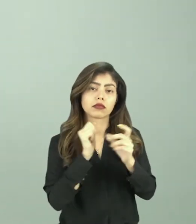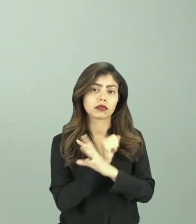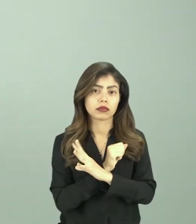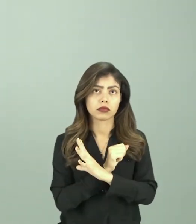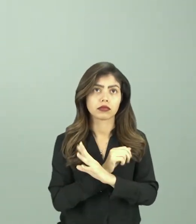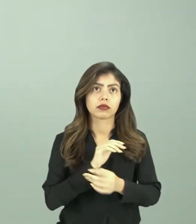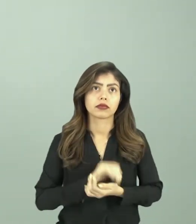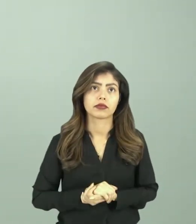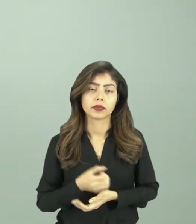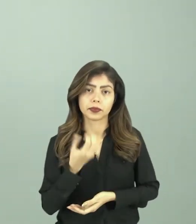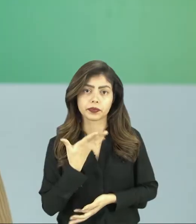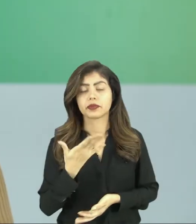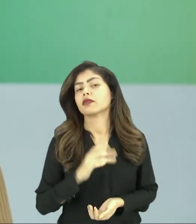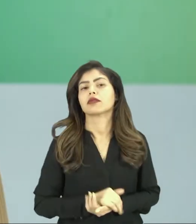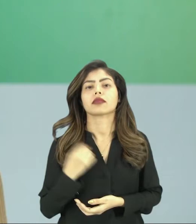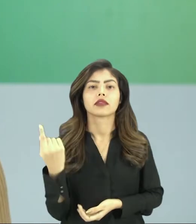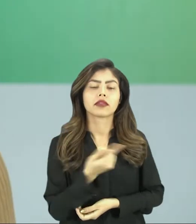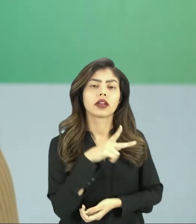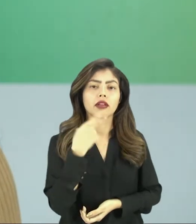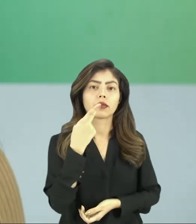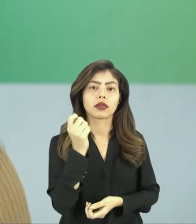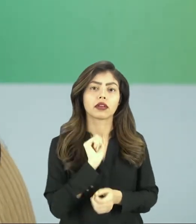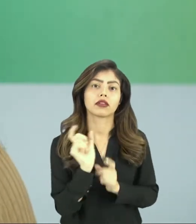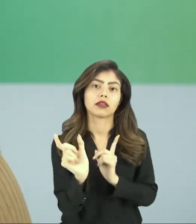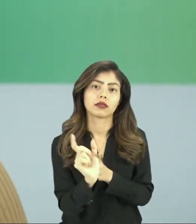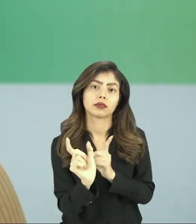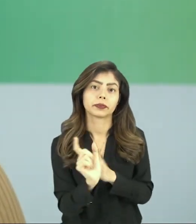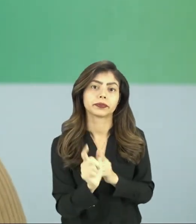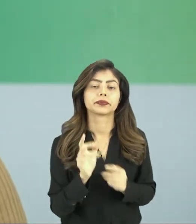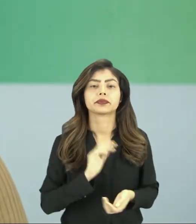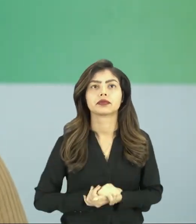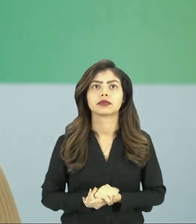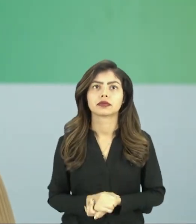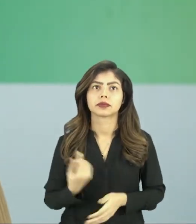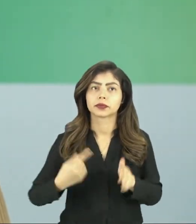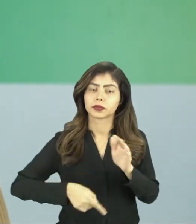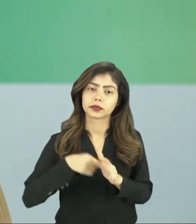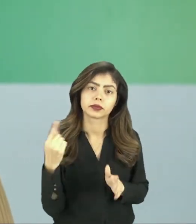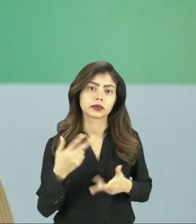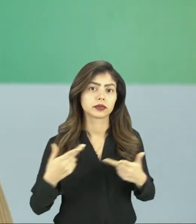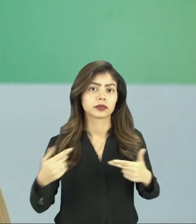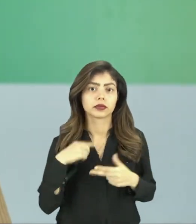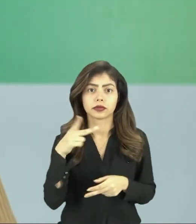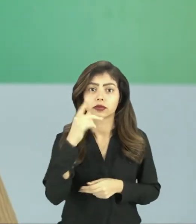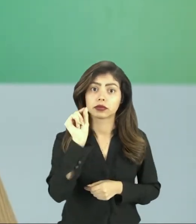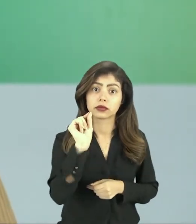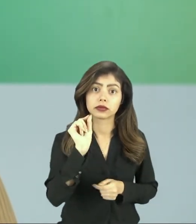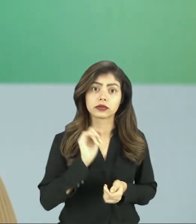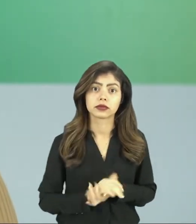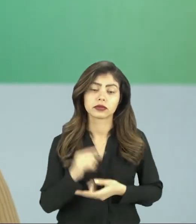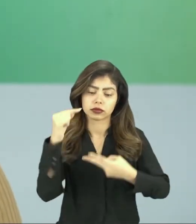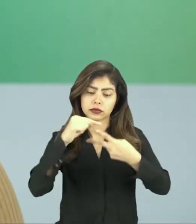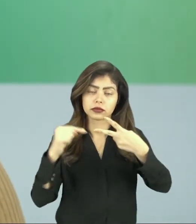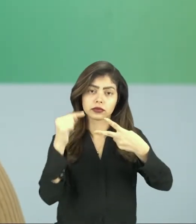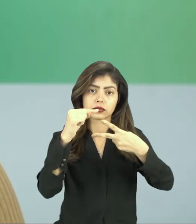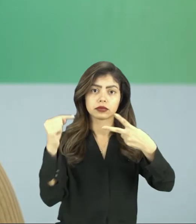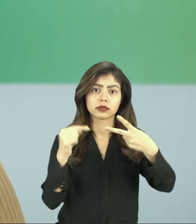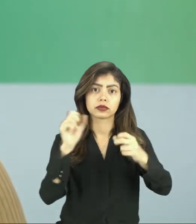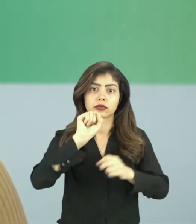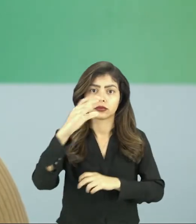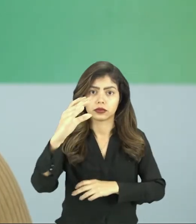ácidos. Bom, para a gente falar sobre as nomenclaturas dos ácidos, a primeira coisa que a gente precisa falar é sobre os dois tipos